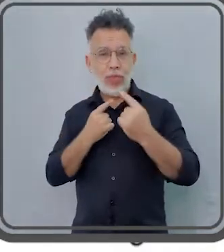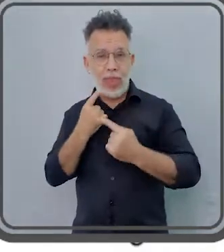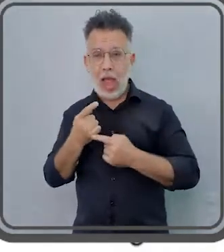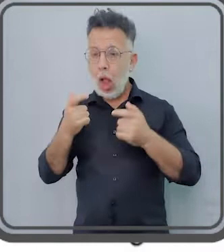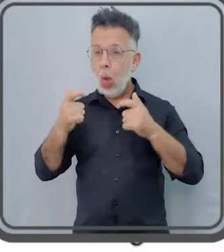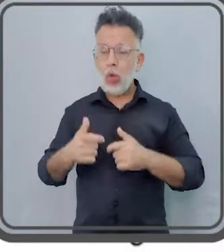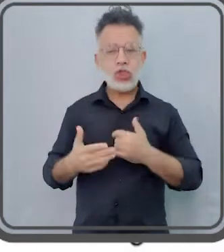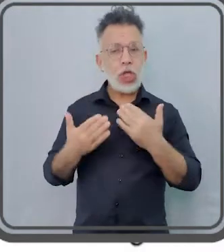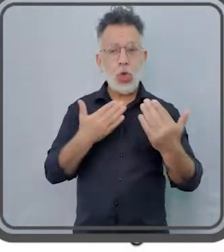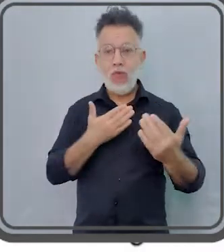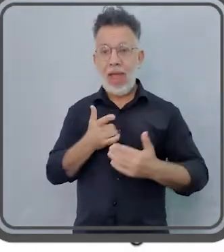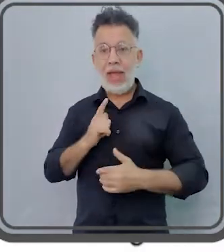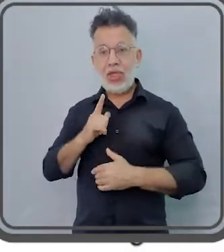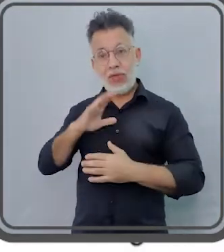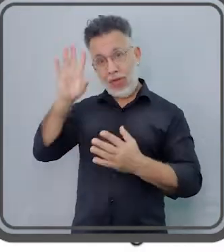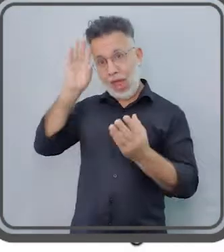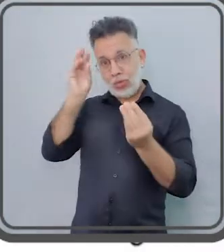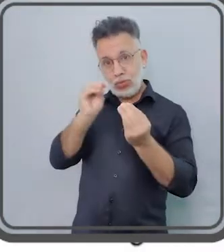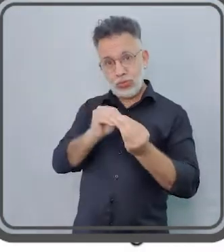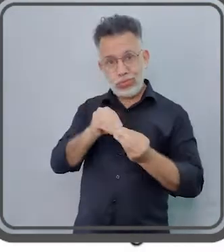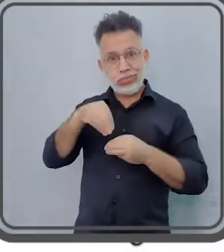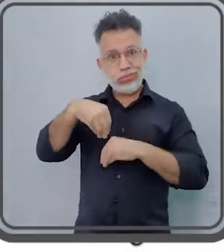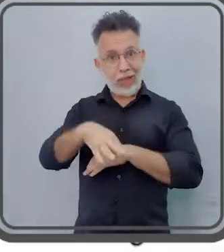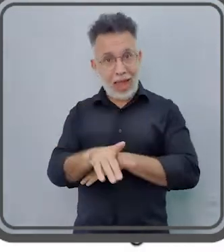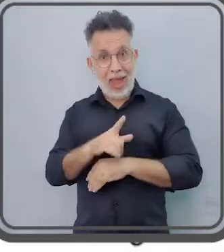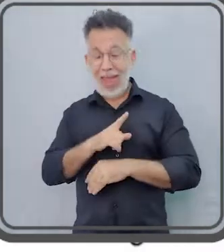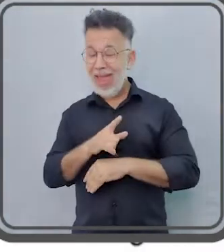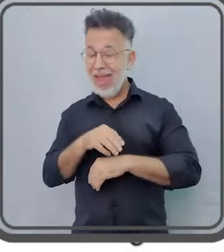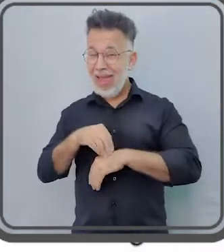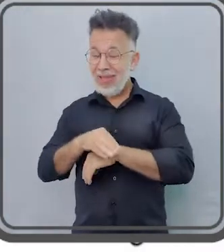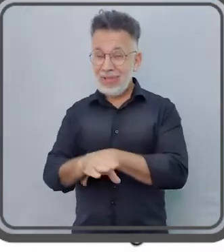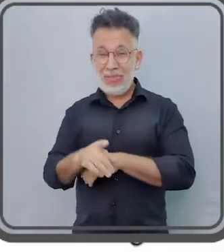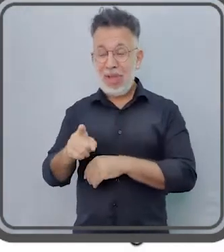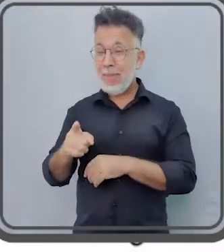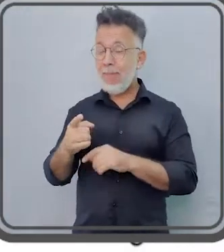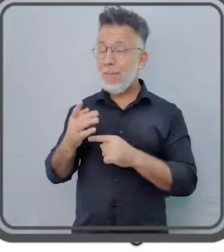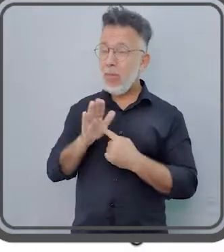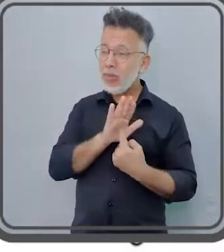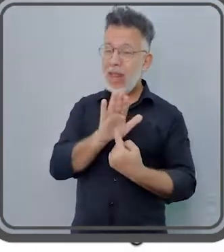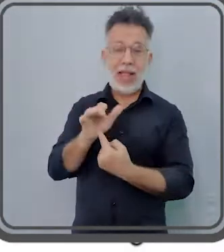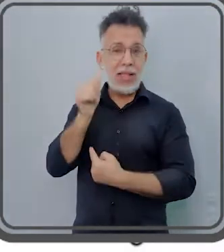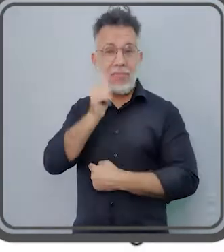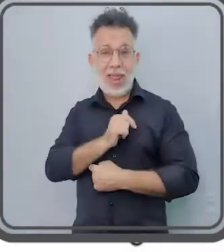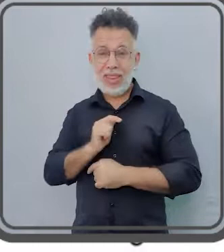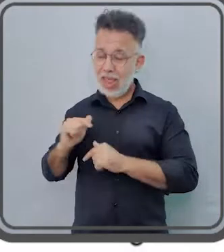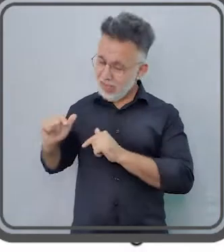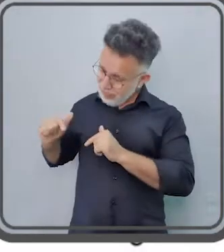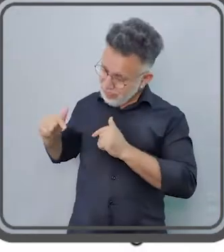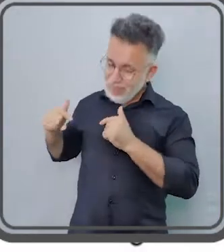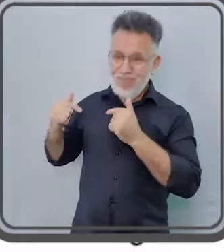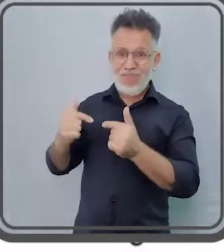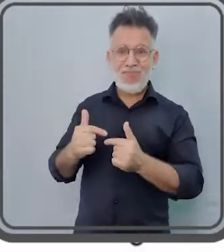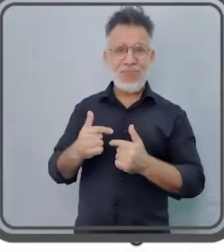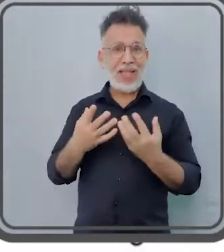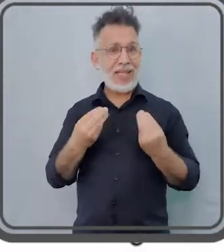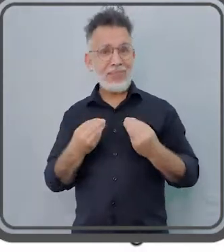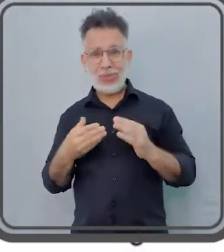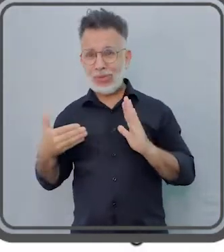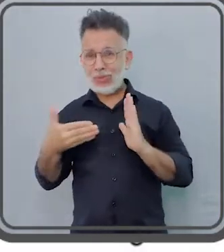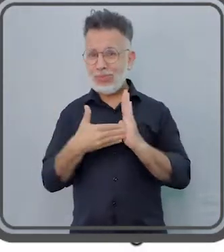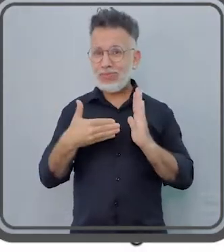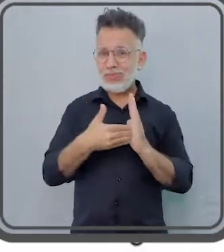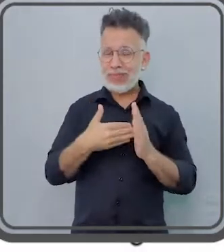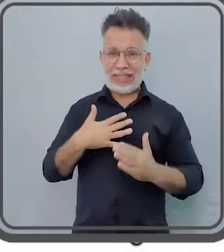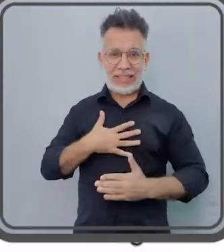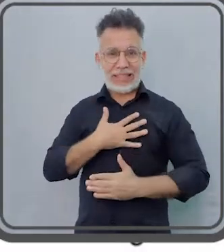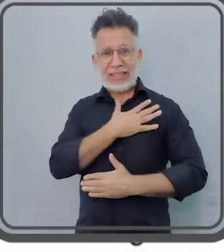conversam, e vieram insights assim, muito básicos, que mostraram para a gente que essa mulher está numa jornada ainda muito de tabu, permeada